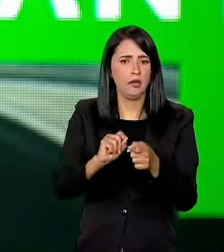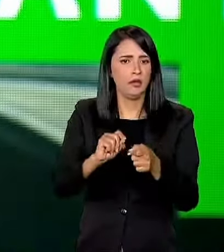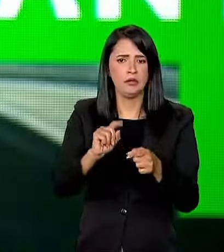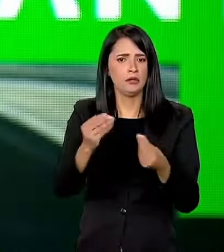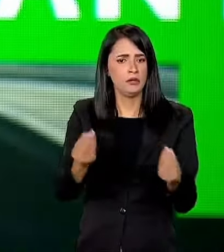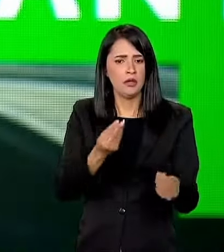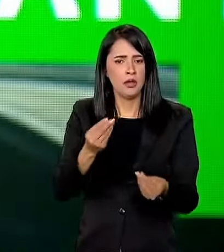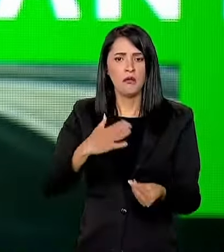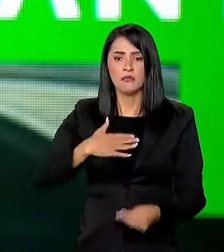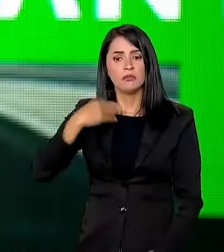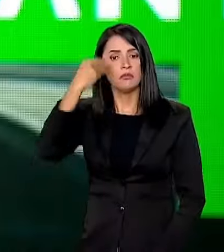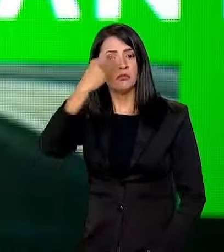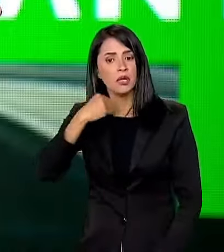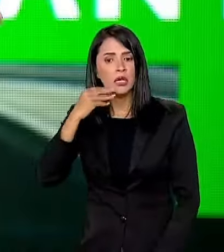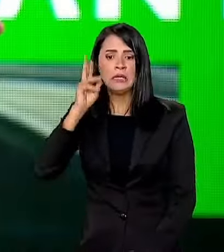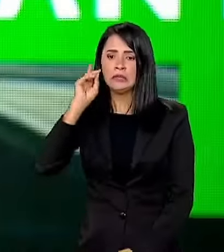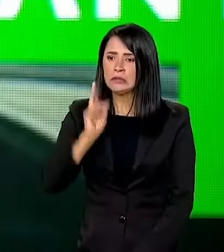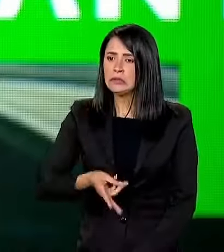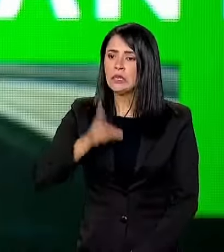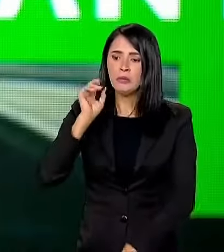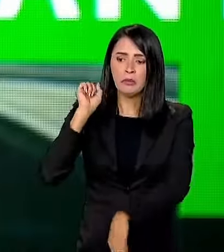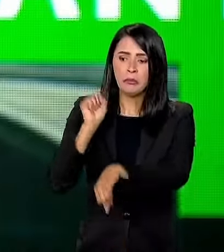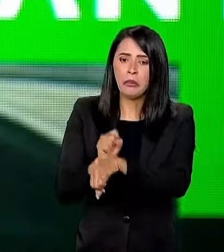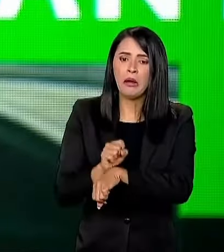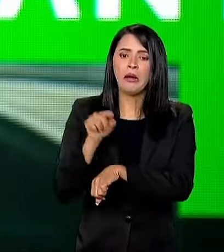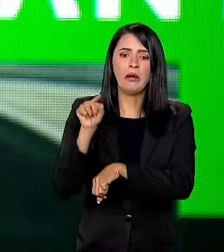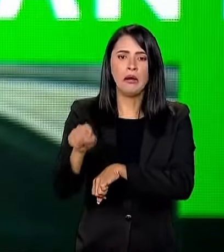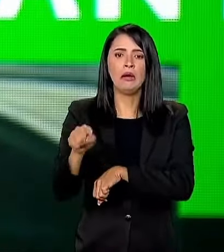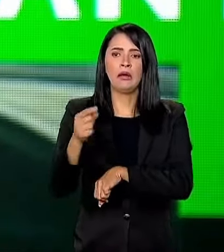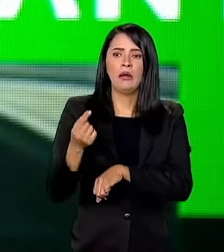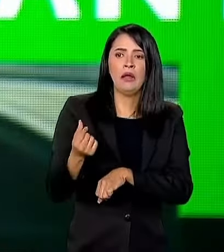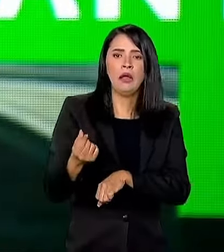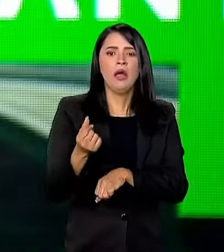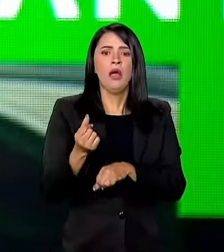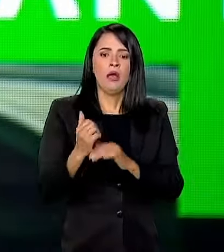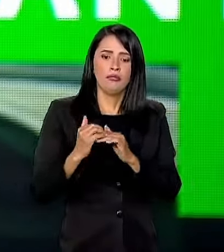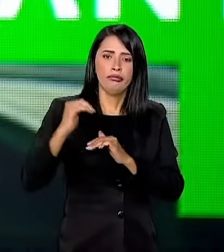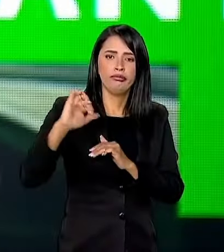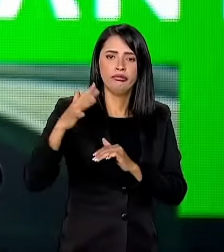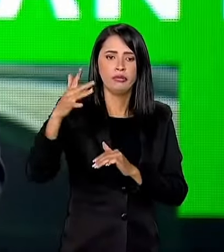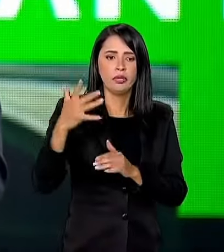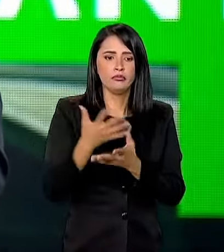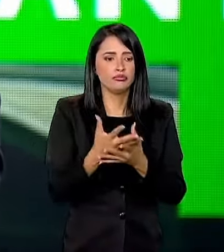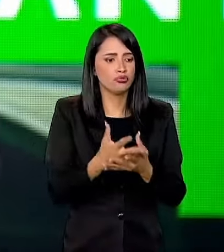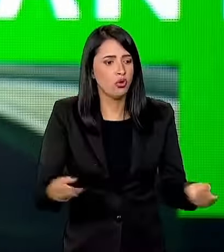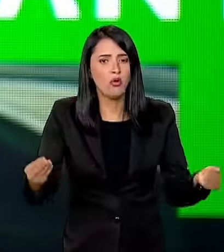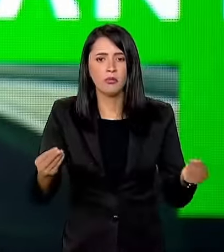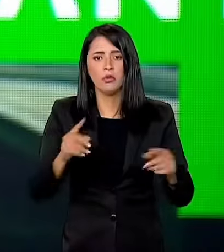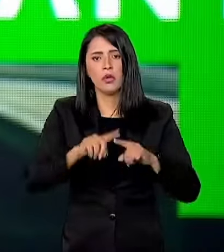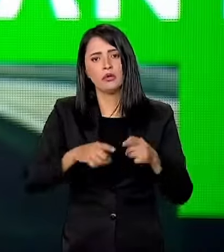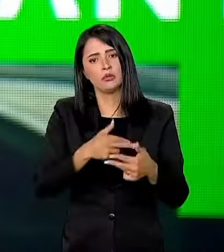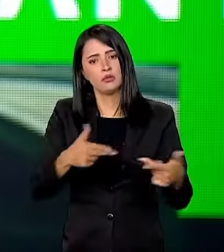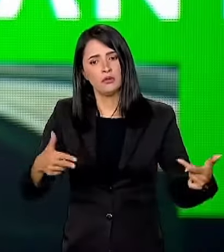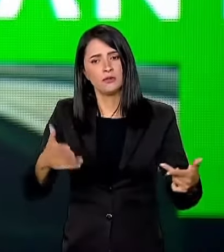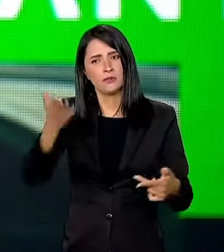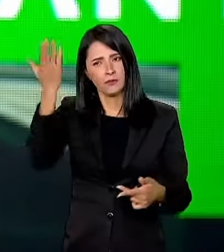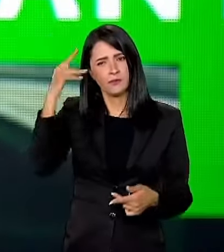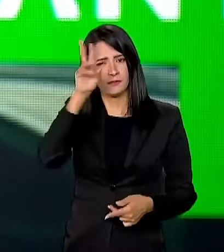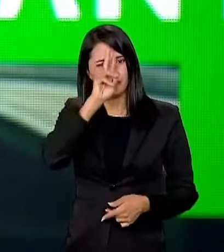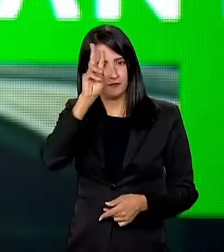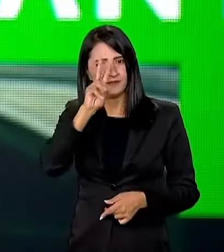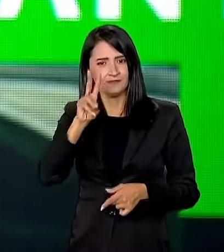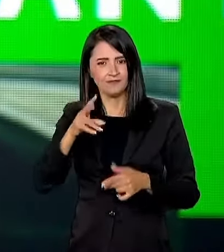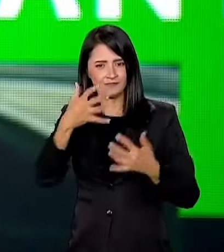Porque a minha experiência é que toda vez que vou gelar uma coisa, aumenta o preço e as coisas desaparecem. Eu lembro que tinha caminhão que ia no